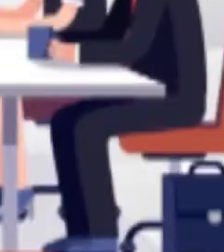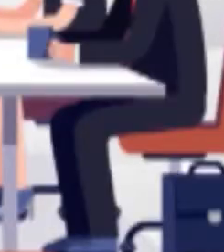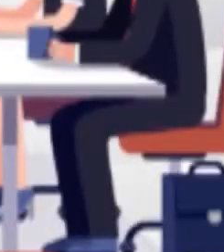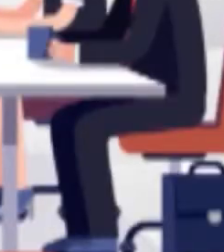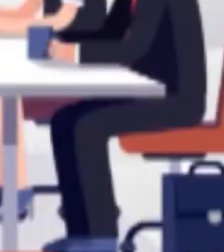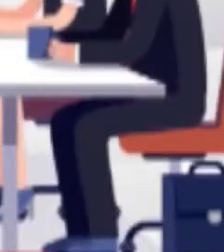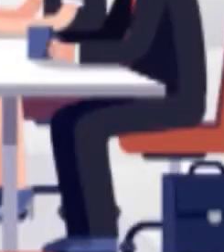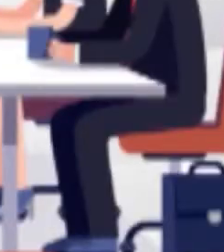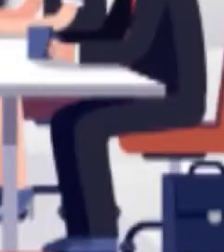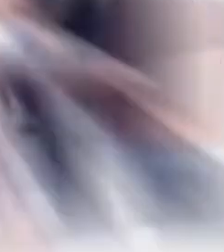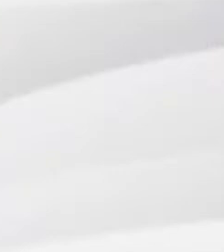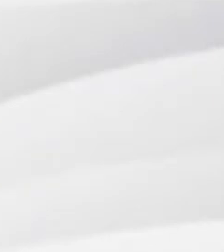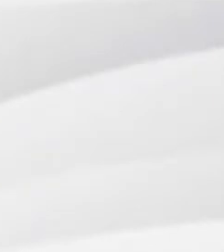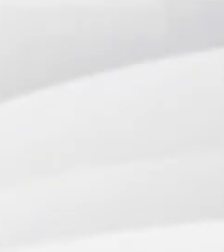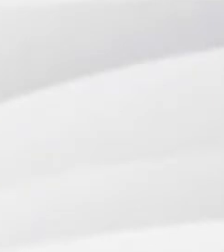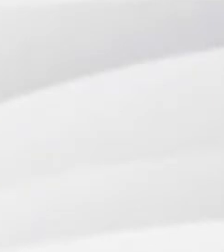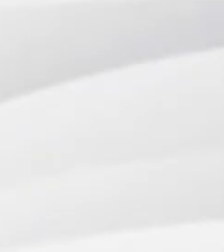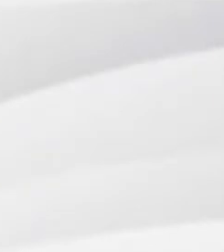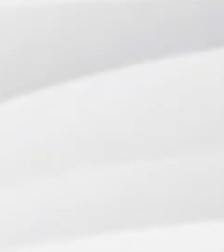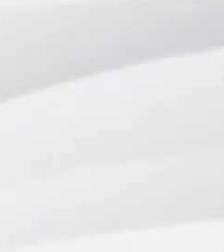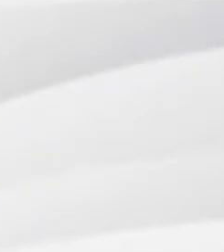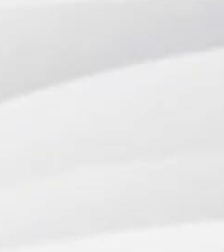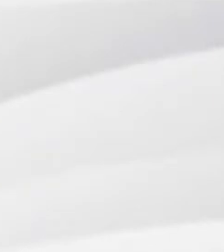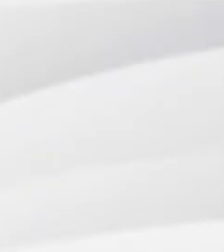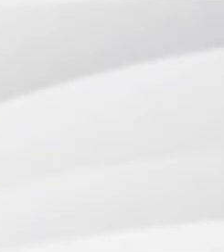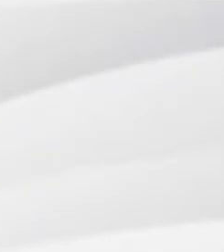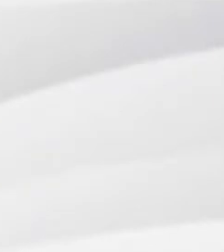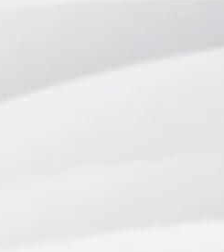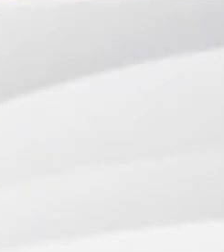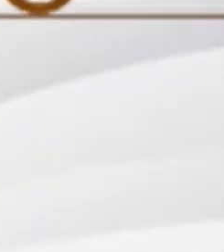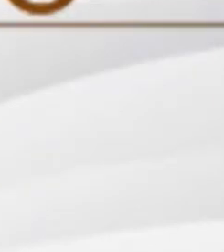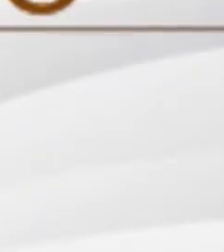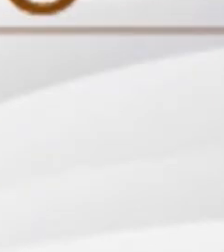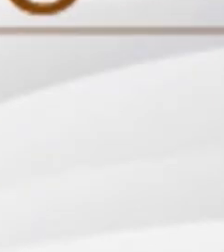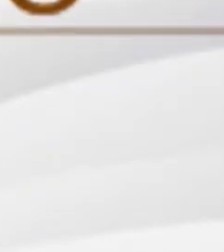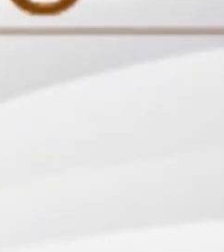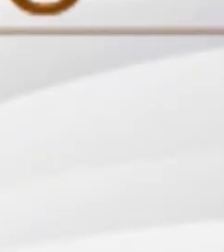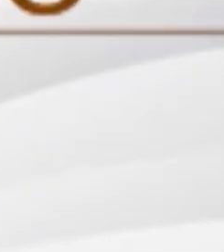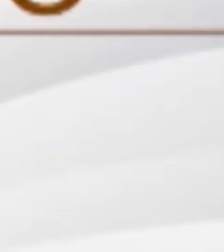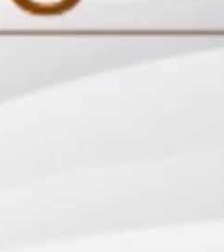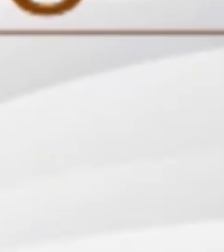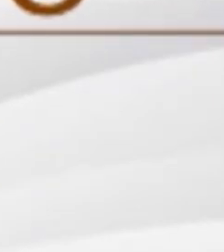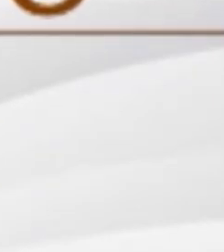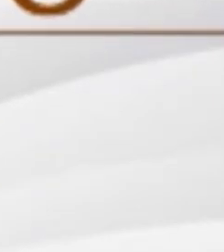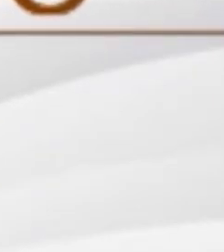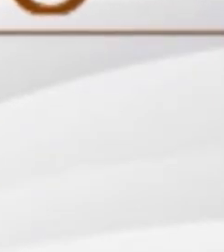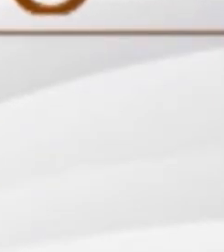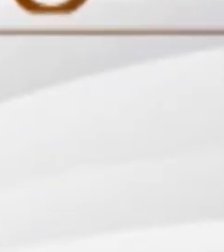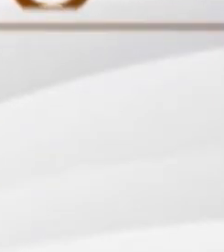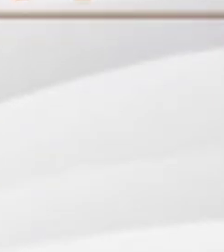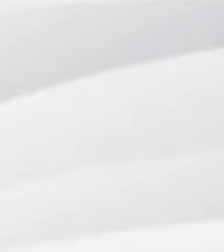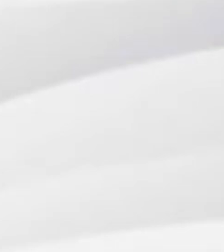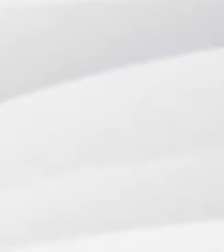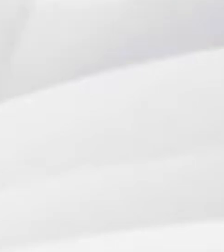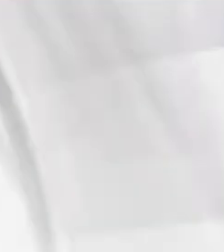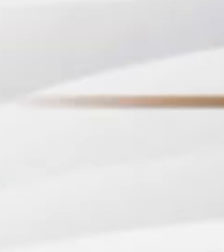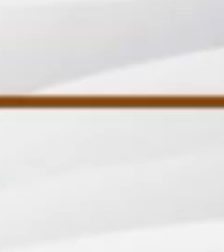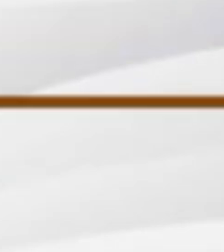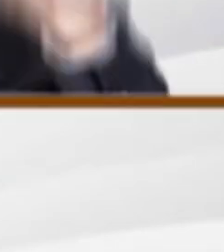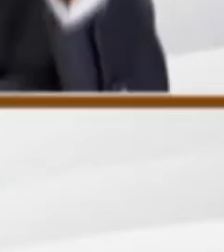projeto e devem observar algumas técnicas de redação dispostas no artigo 180 do Regimento